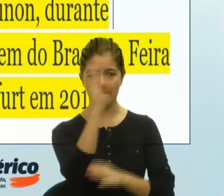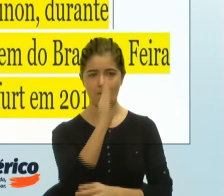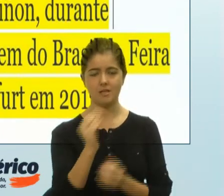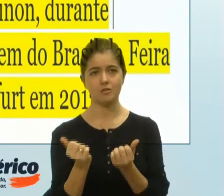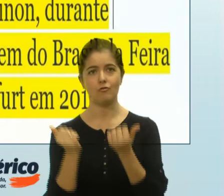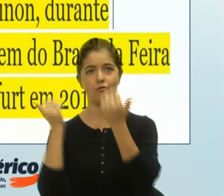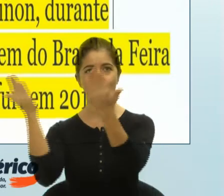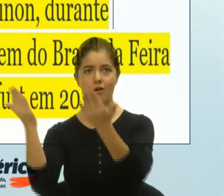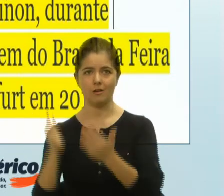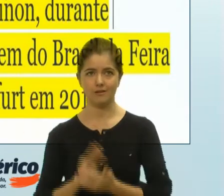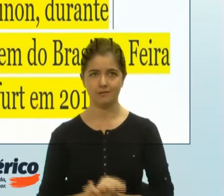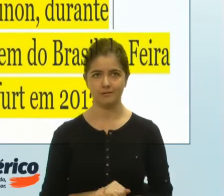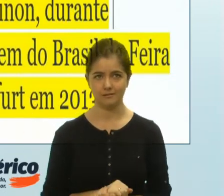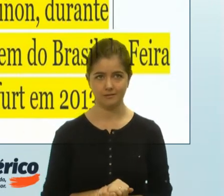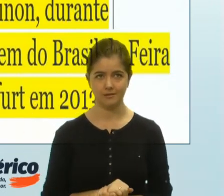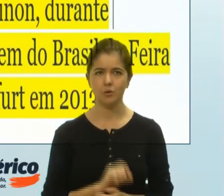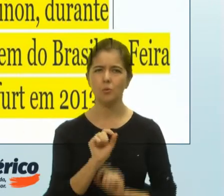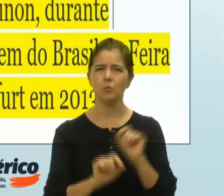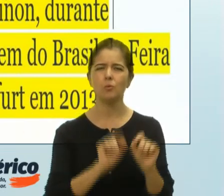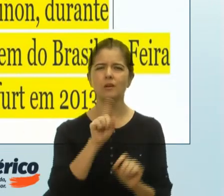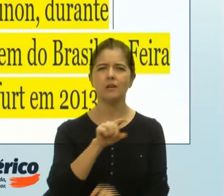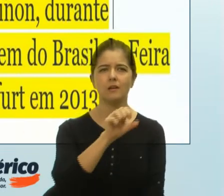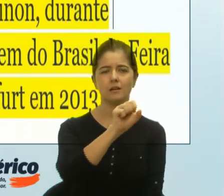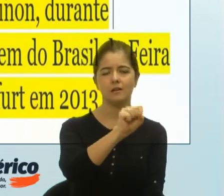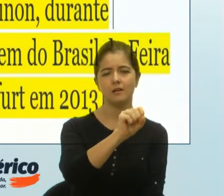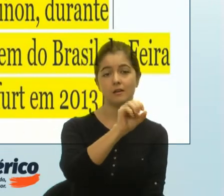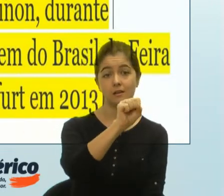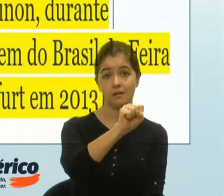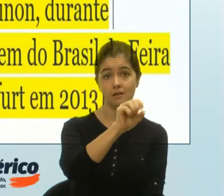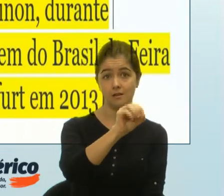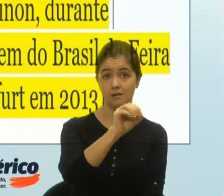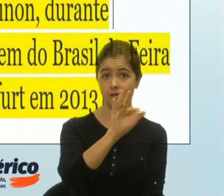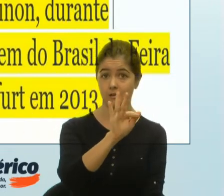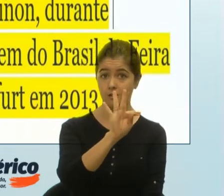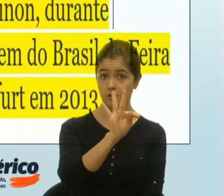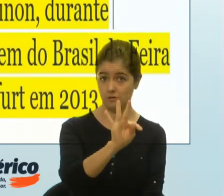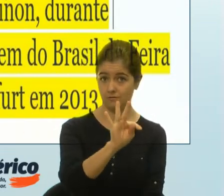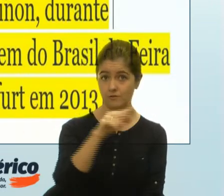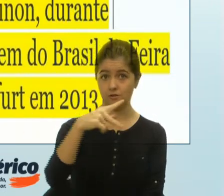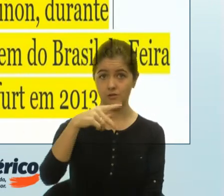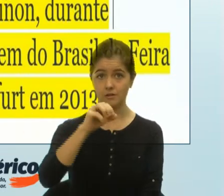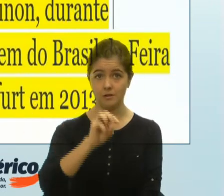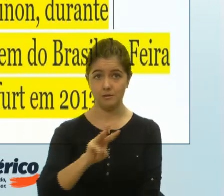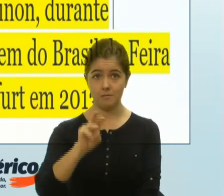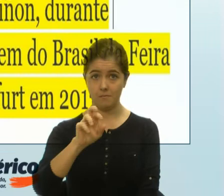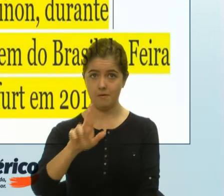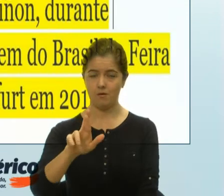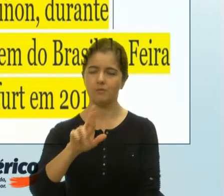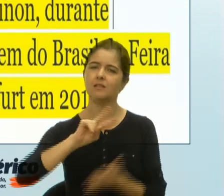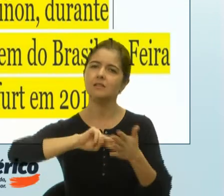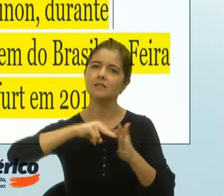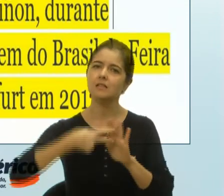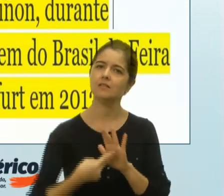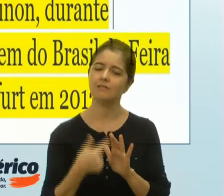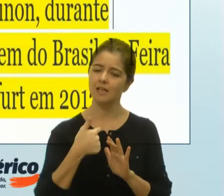que nós chamamos de soft power? É quando você constrói a imagem do seu país de uma